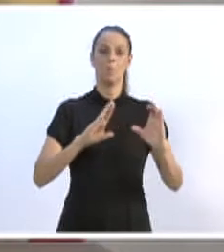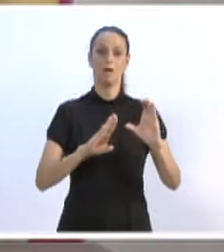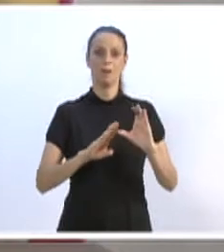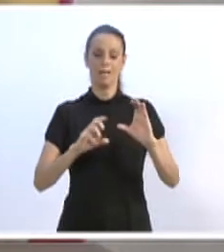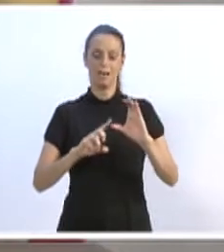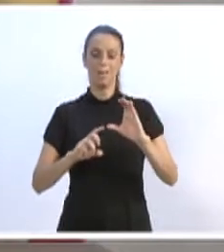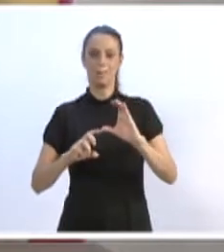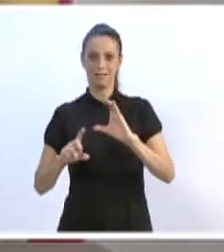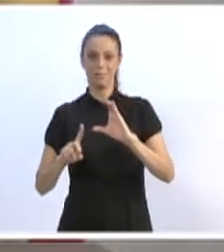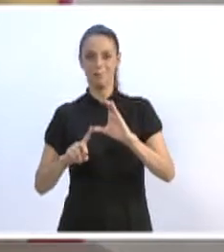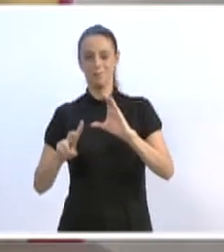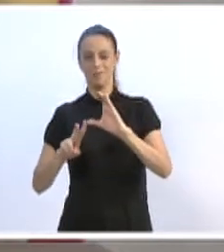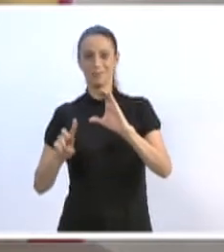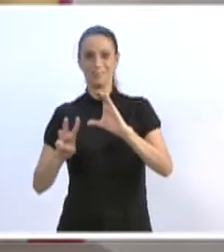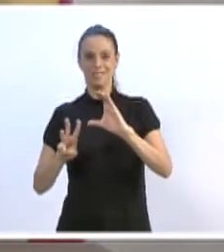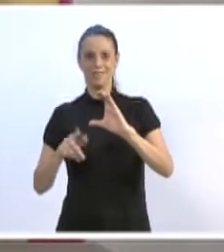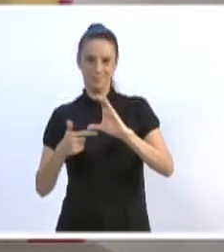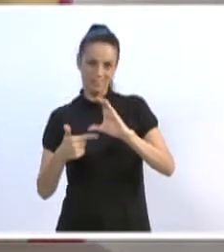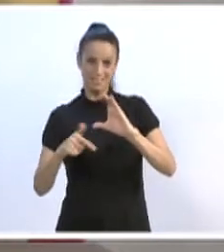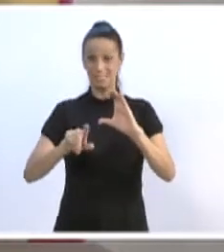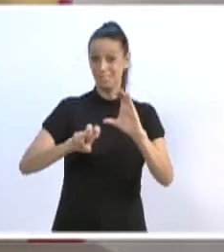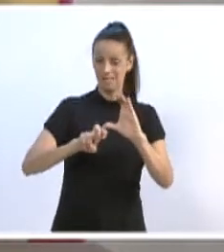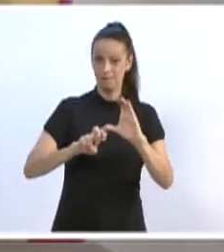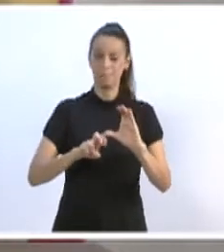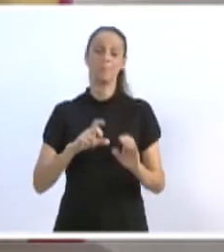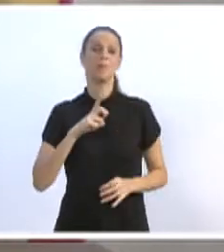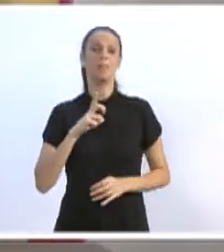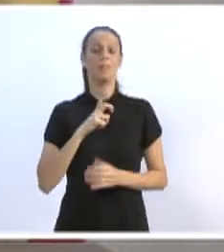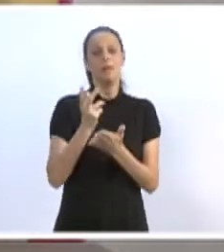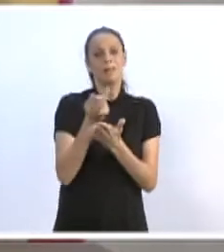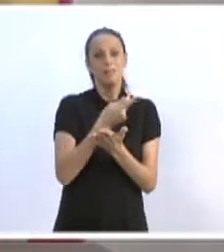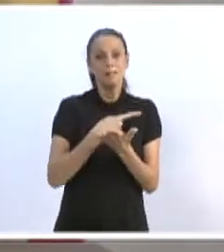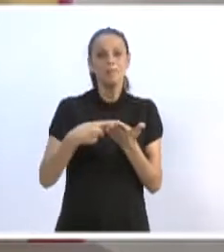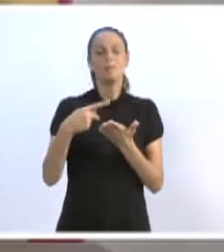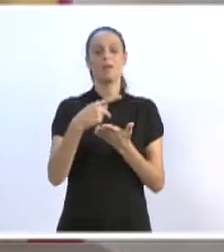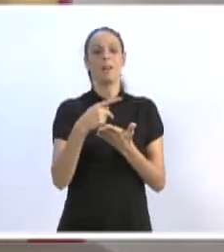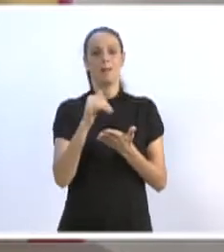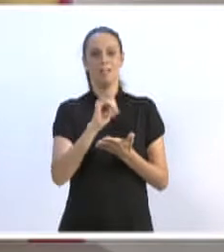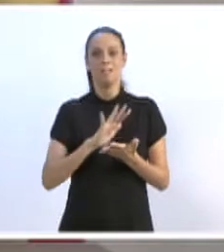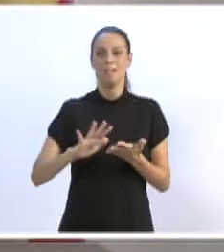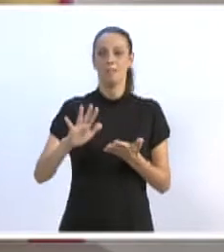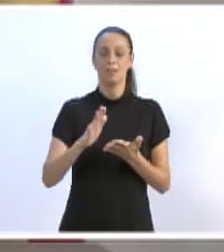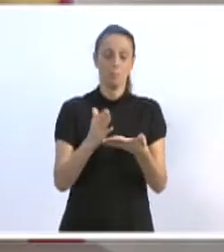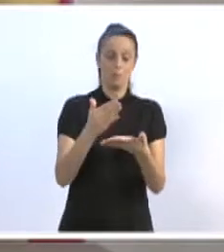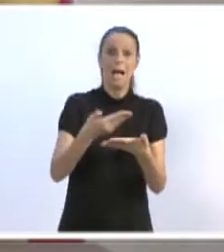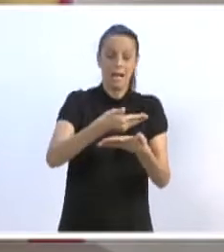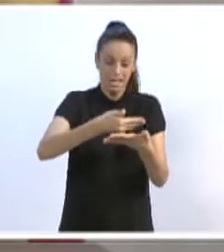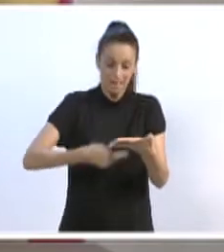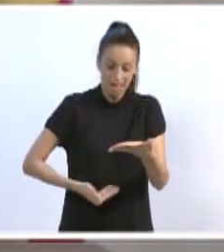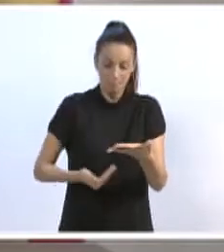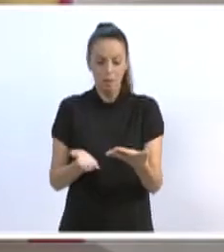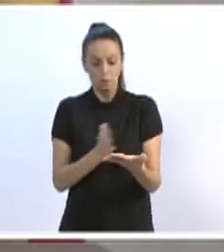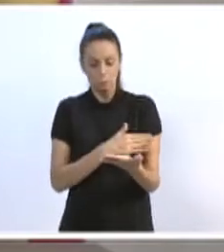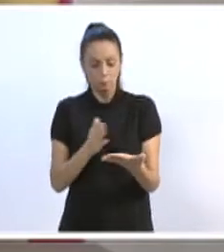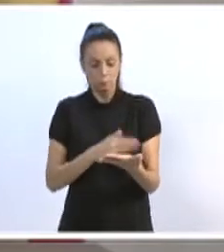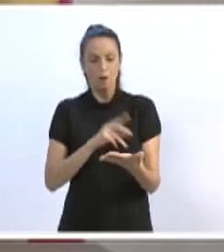pelo IBGE. Trata-se da publicação chamada Brasil em Números. É uma publicação volumosa,